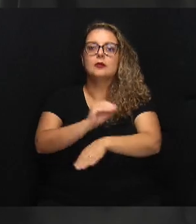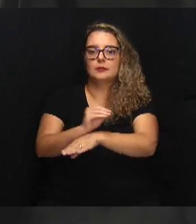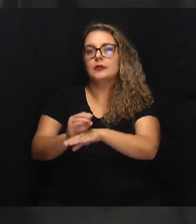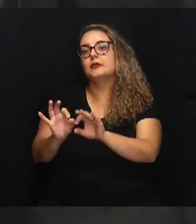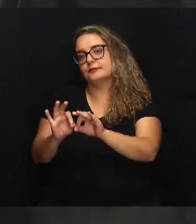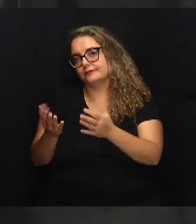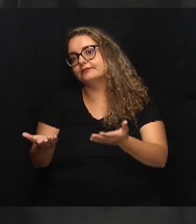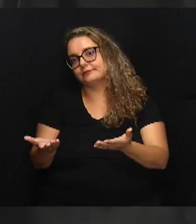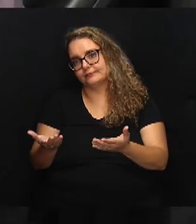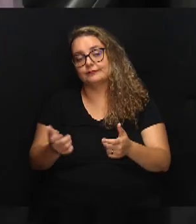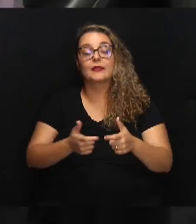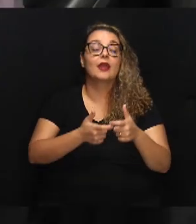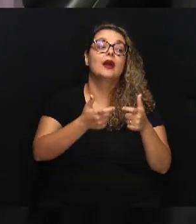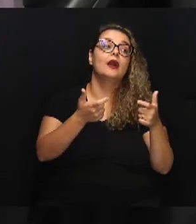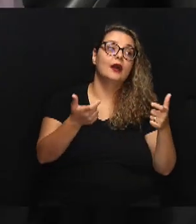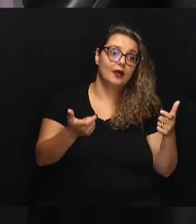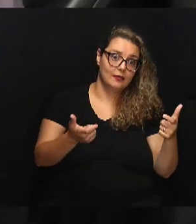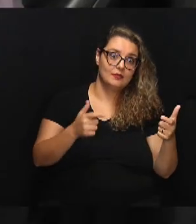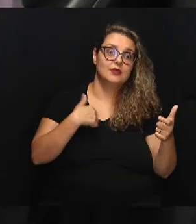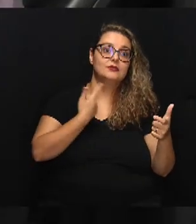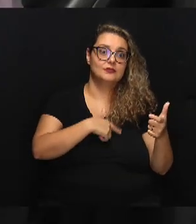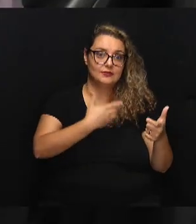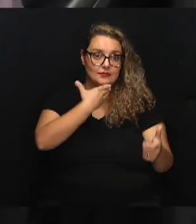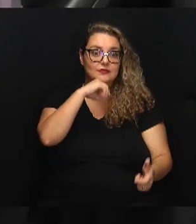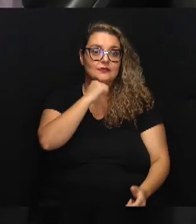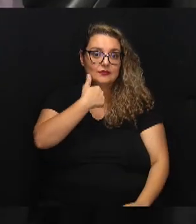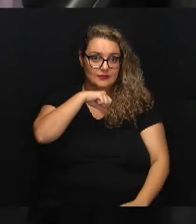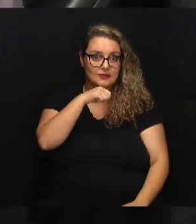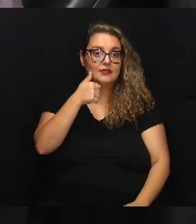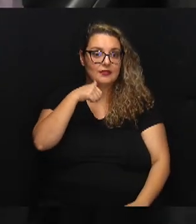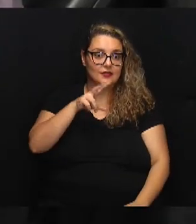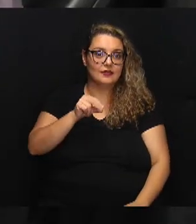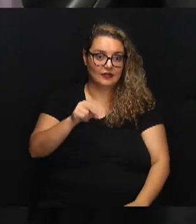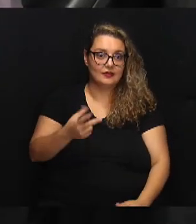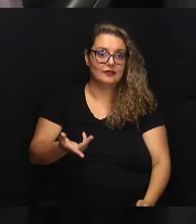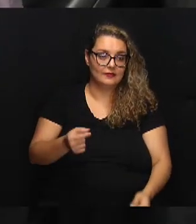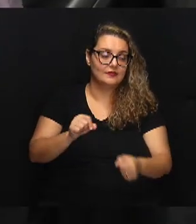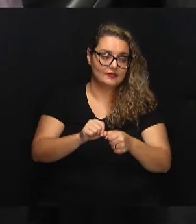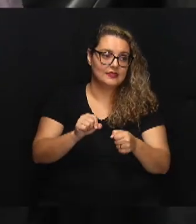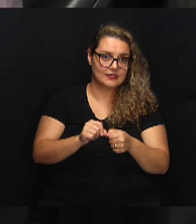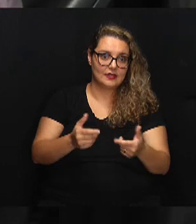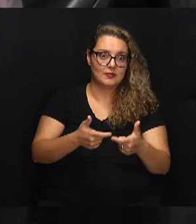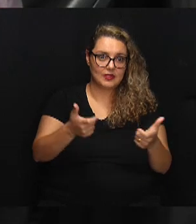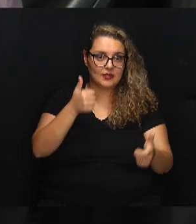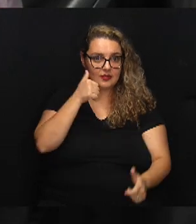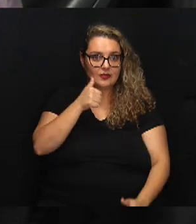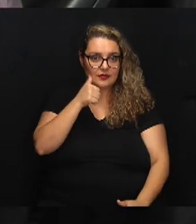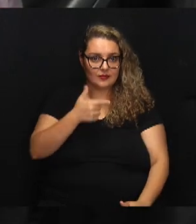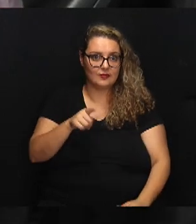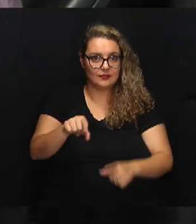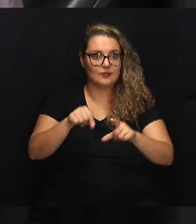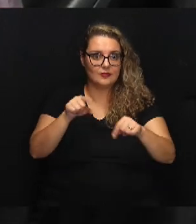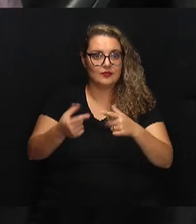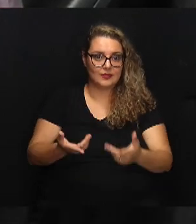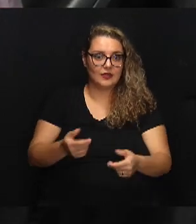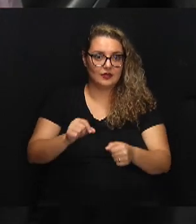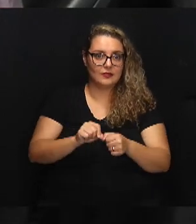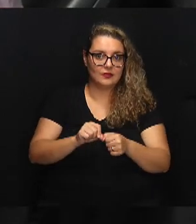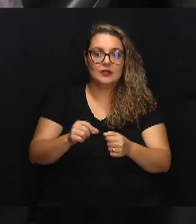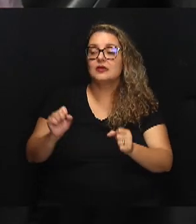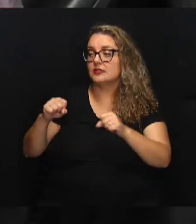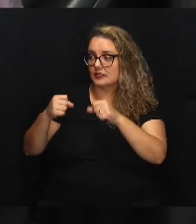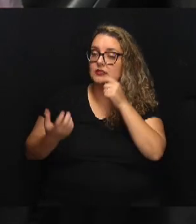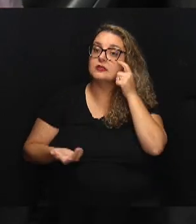né? Grande parte dos nossos pais, né, e avós, a maioria das mulheres, né, optou por fazer isso. Exatamente,